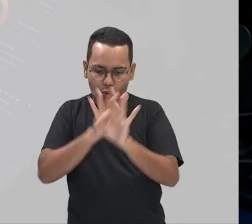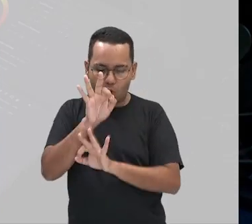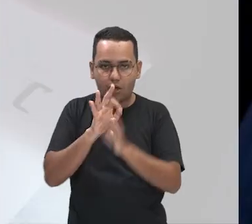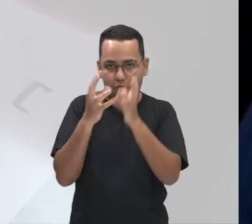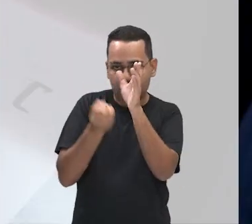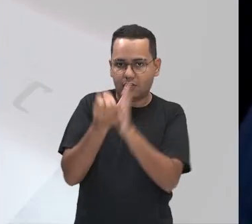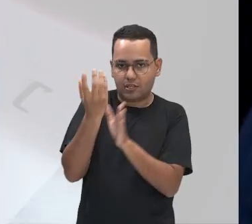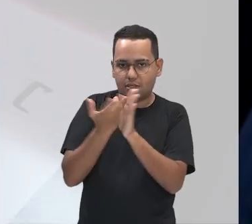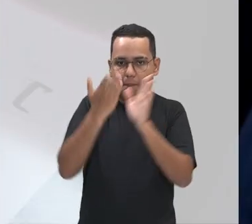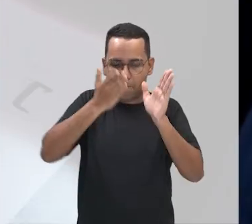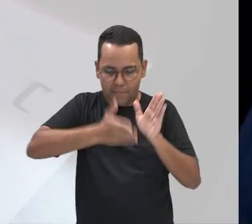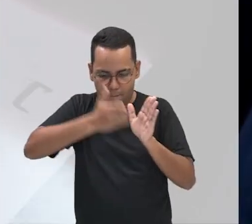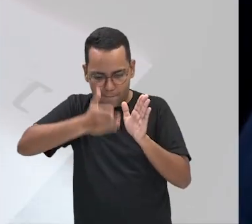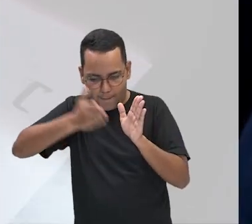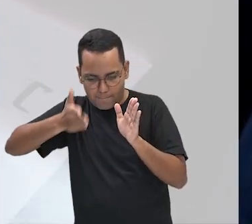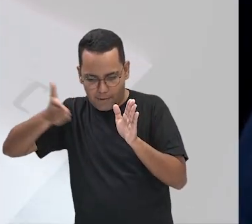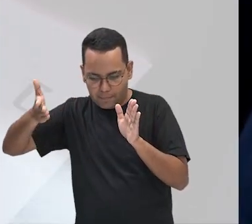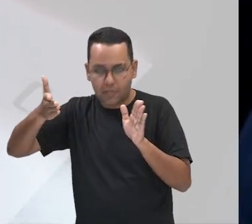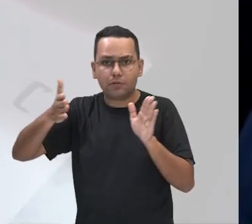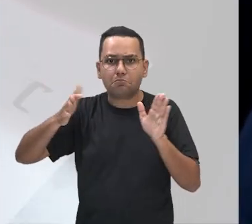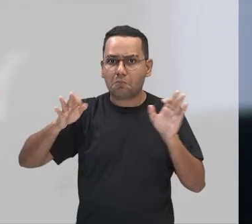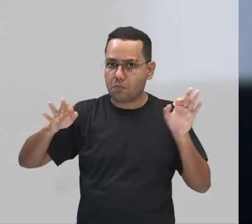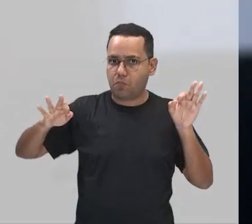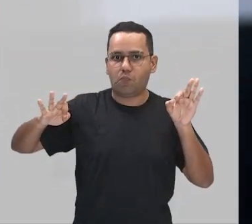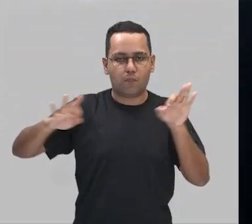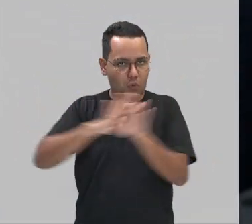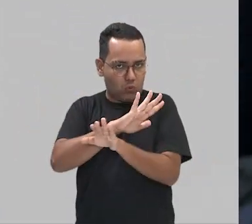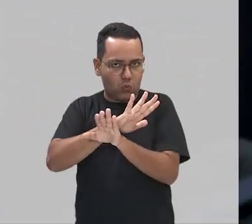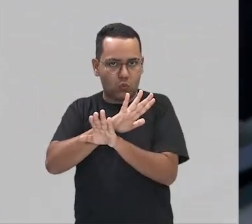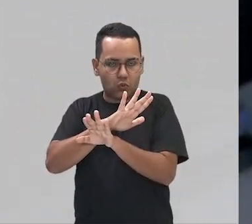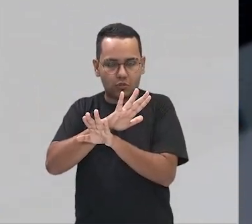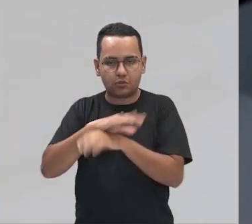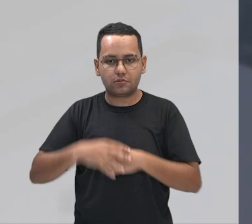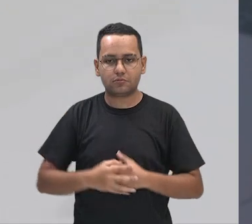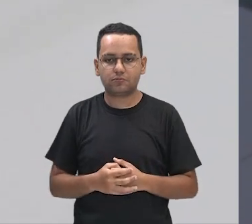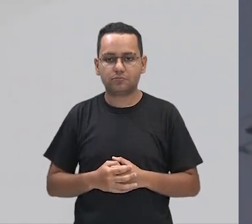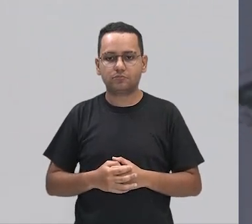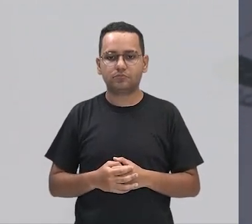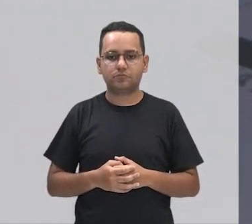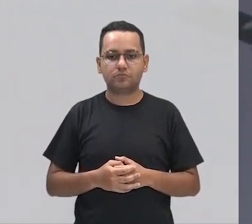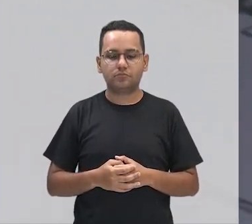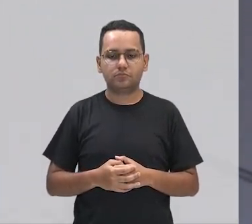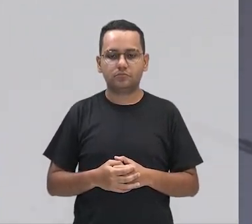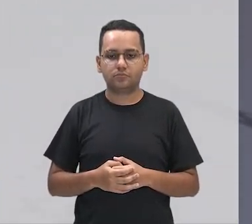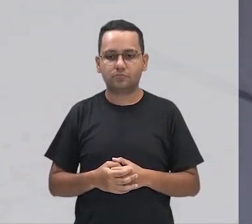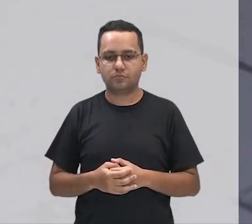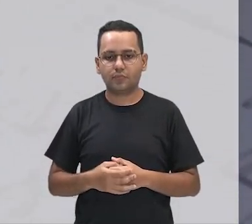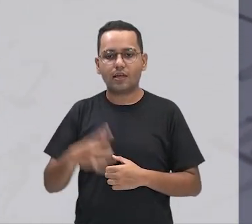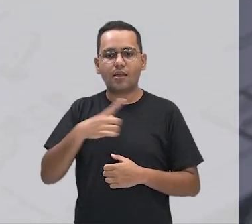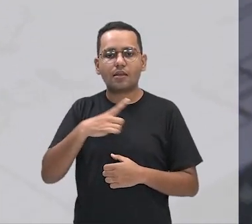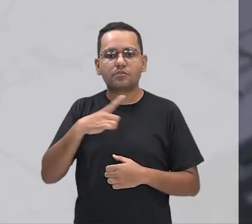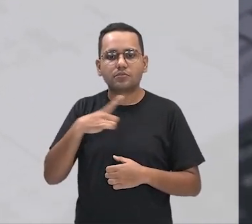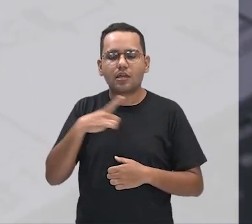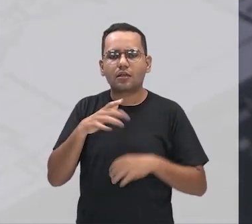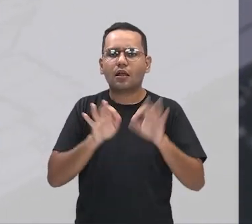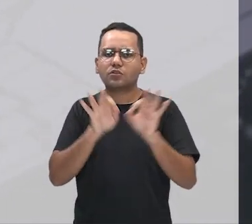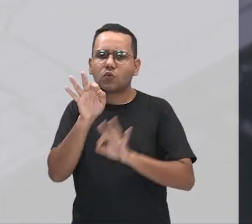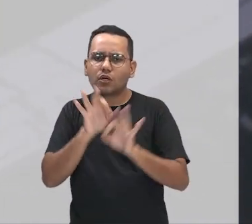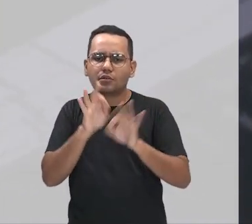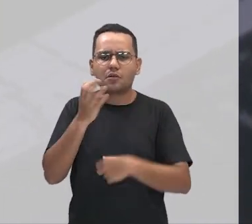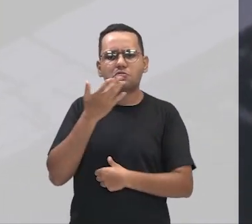cada cena. Depois que os esboços são aprovados, a gente começa a parte de ilustração,